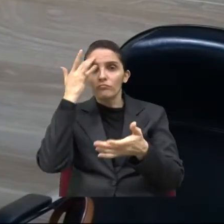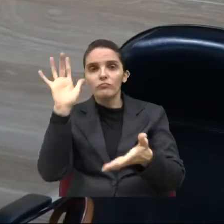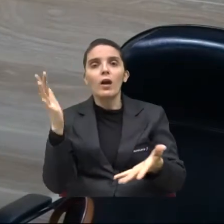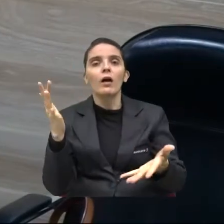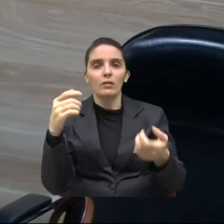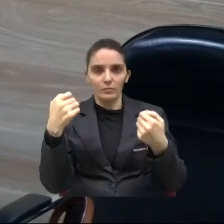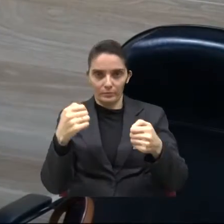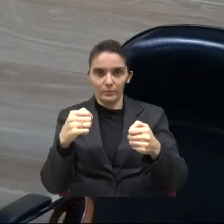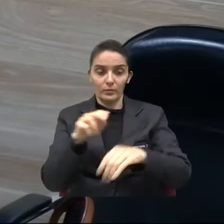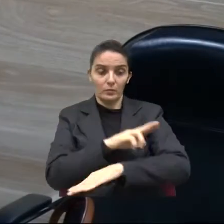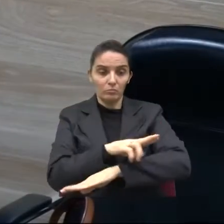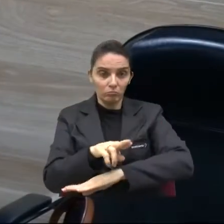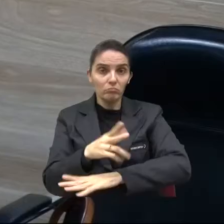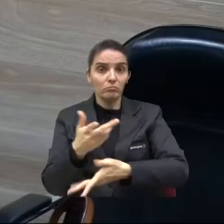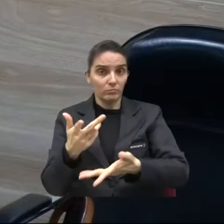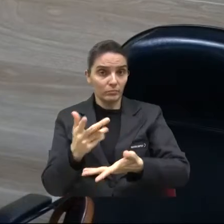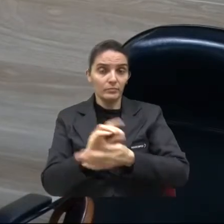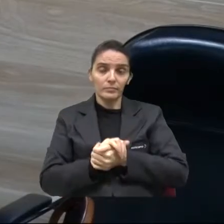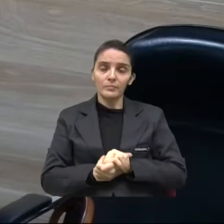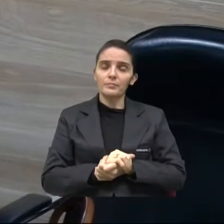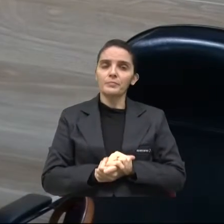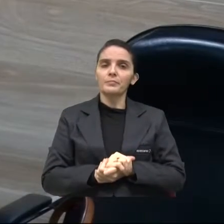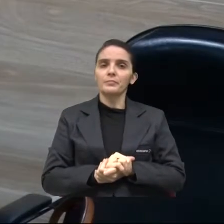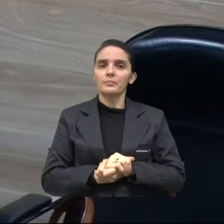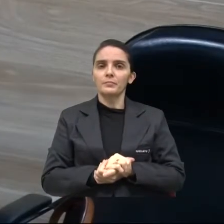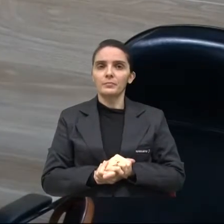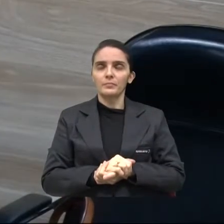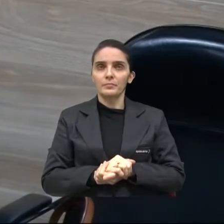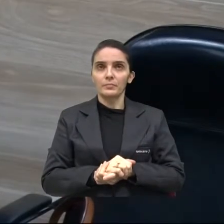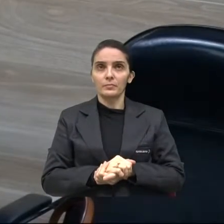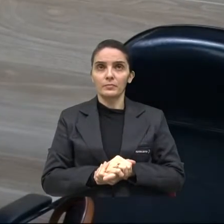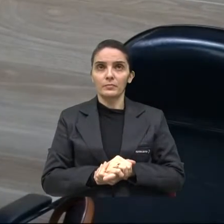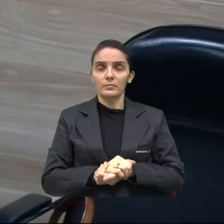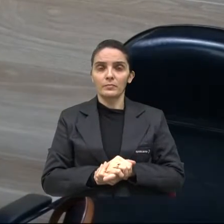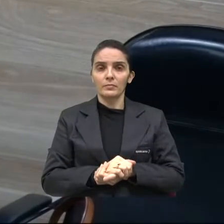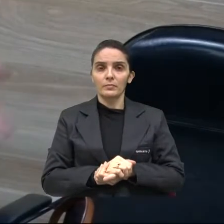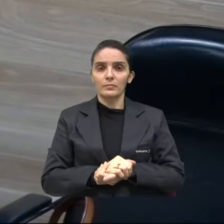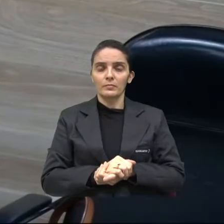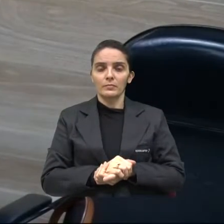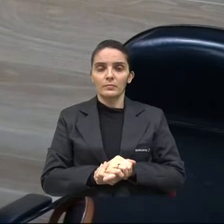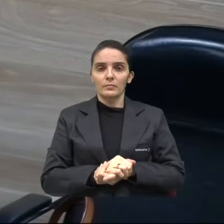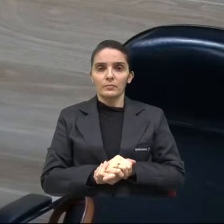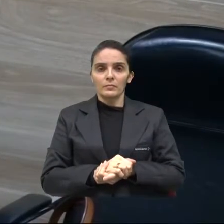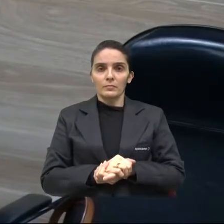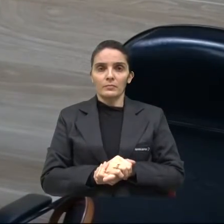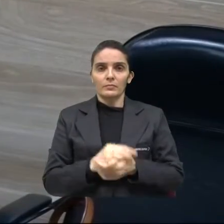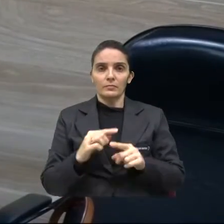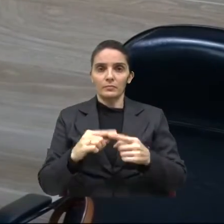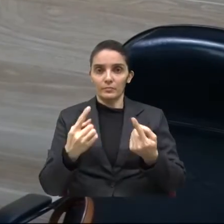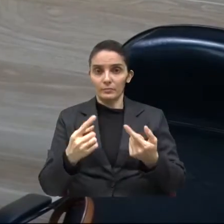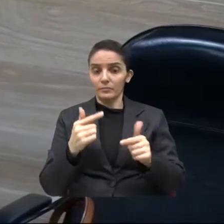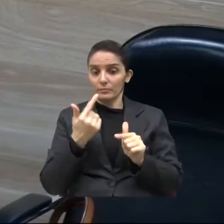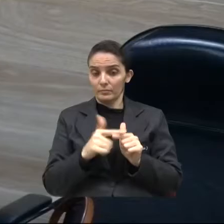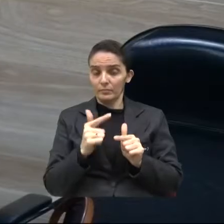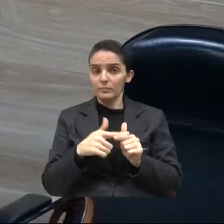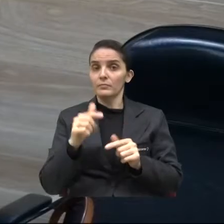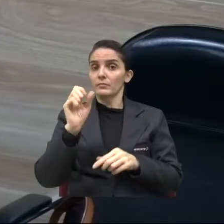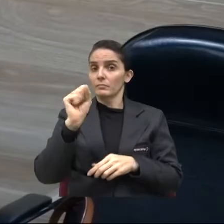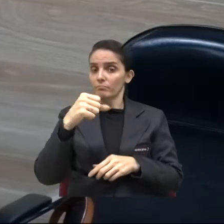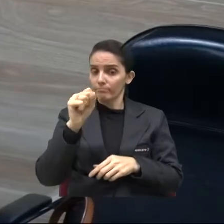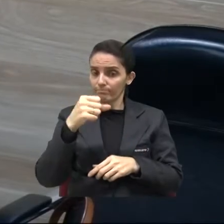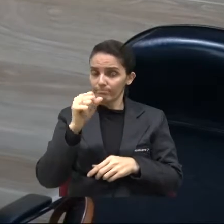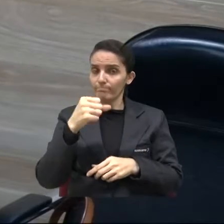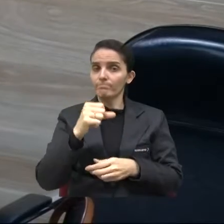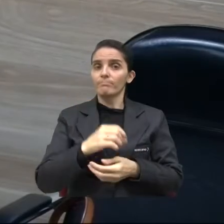bairros que os carteiros não conseguem entregar a carta, porque não tem mais carteiro, né? Então, enfim, nós vamos ter problemas, sim, senhores